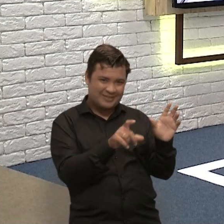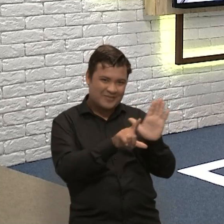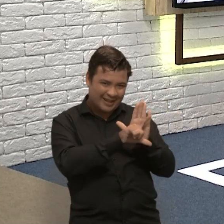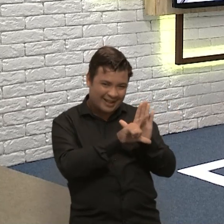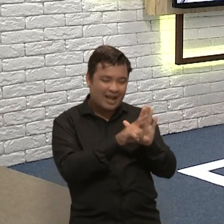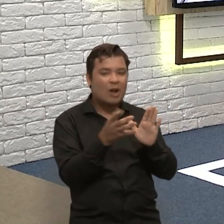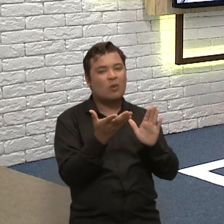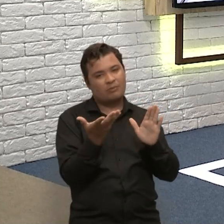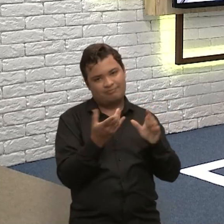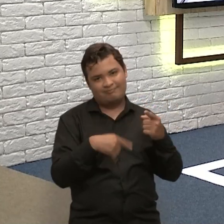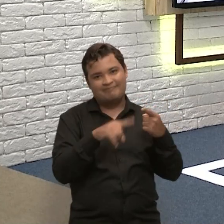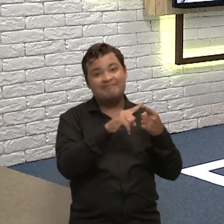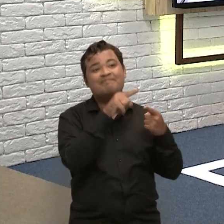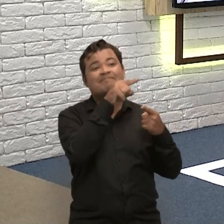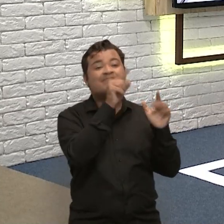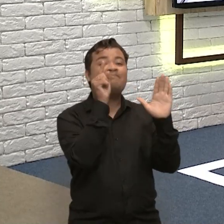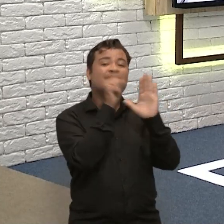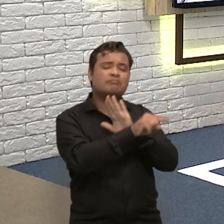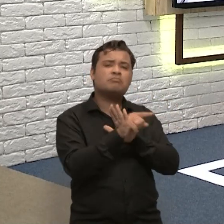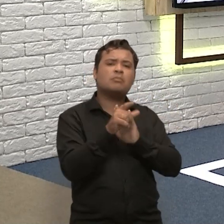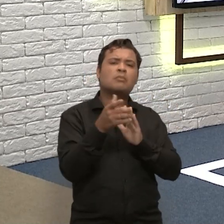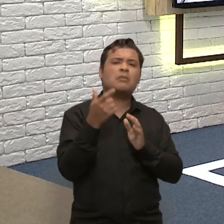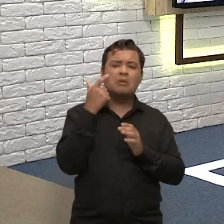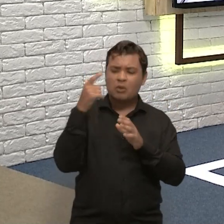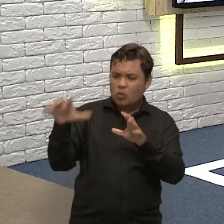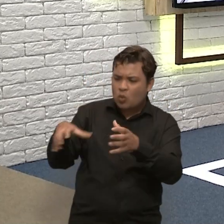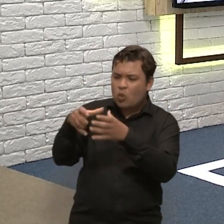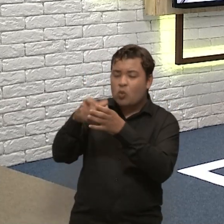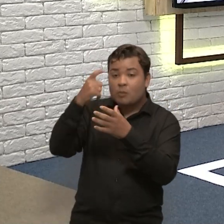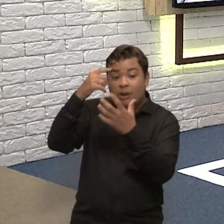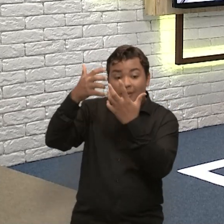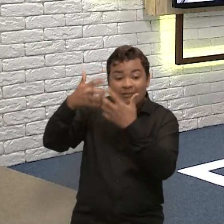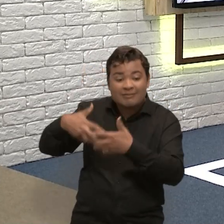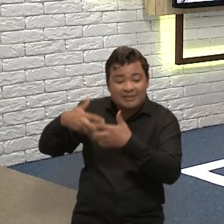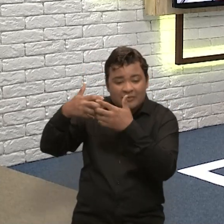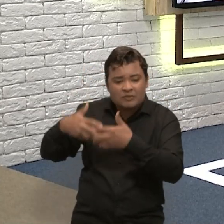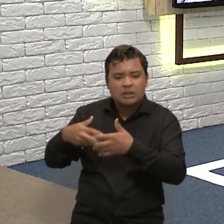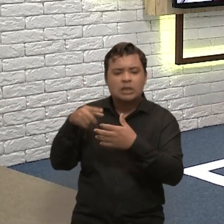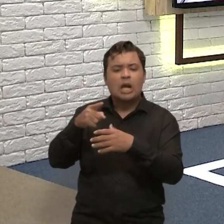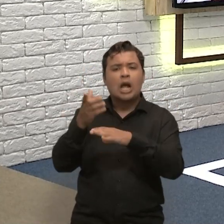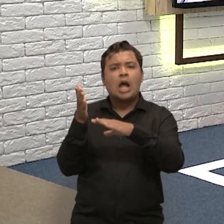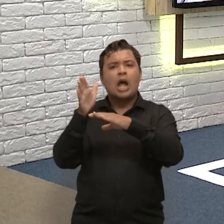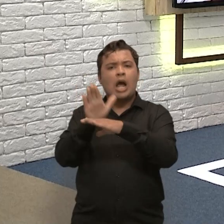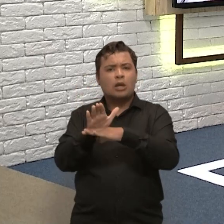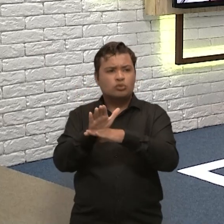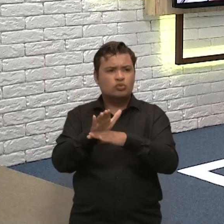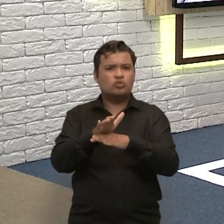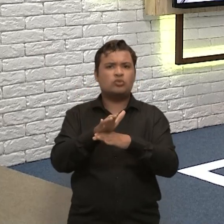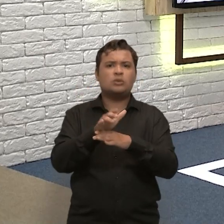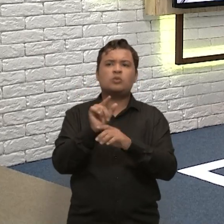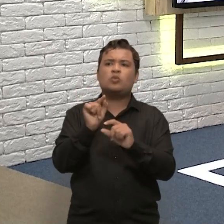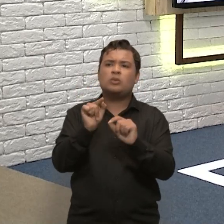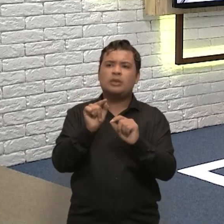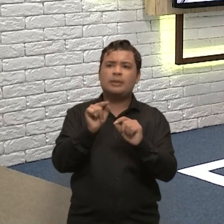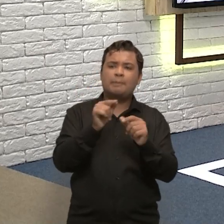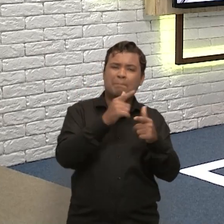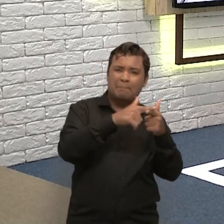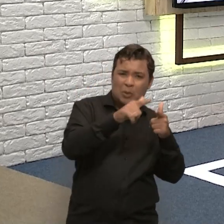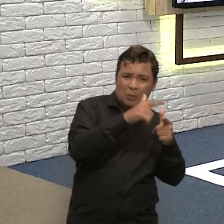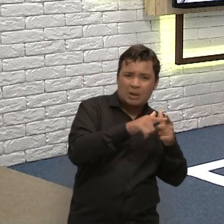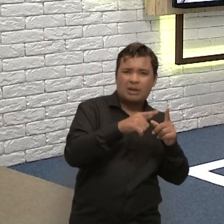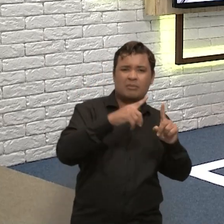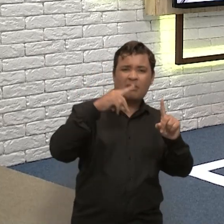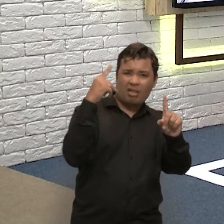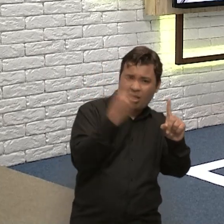de que forma esses grupos reflexivos, eles são importantes para a prevenção de novos crimes, para a